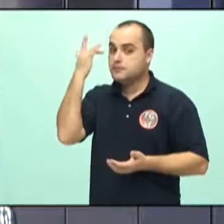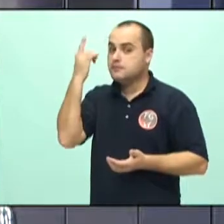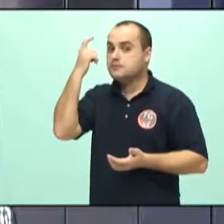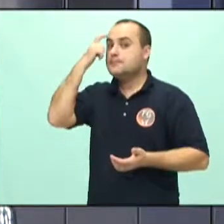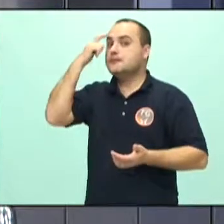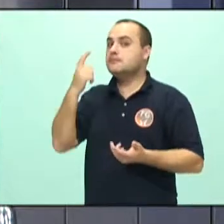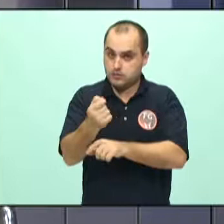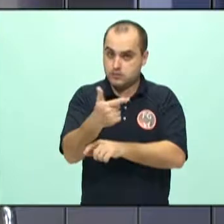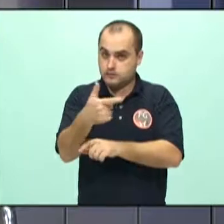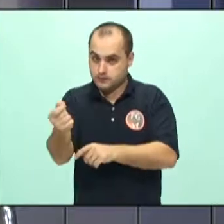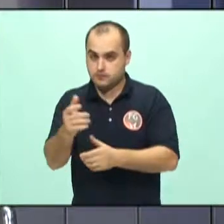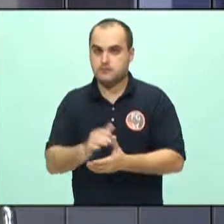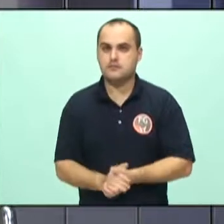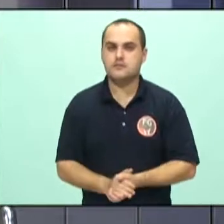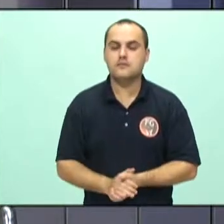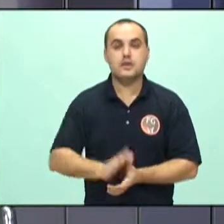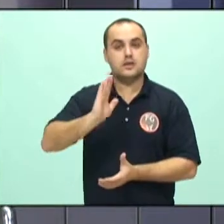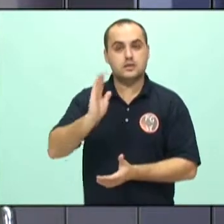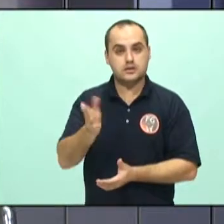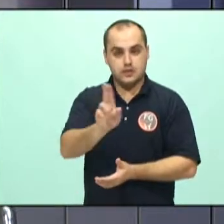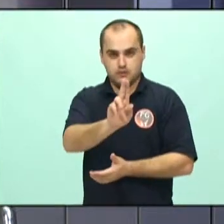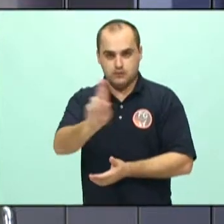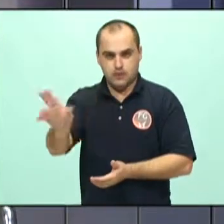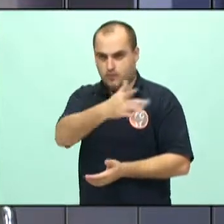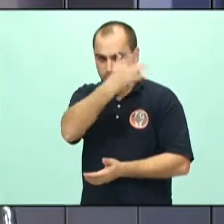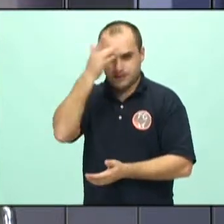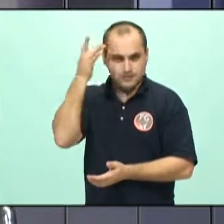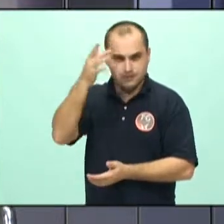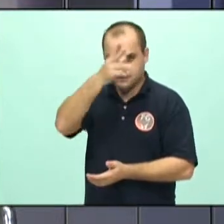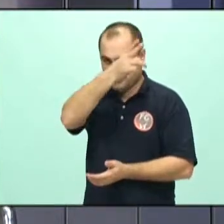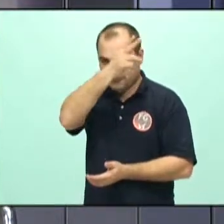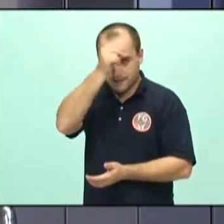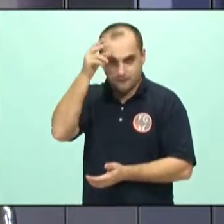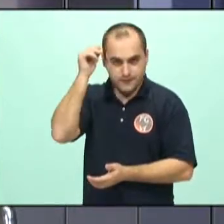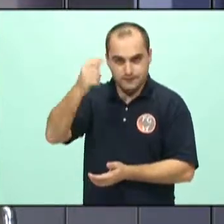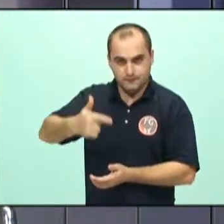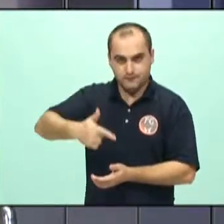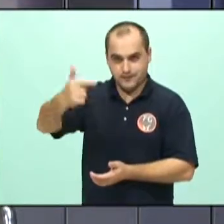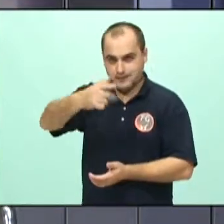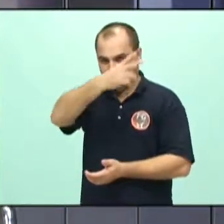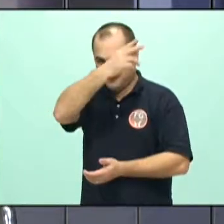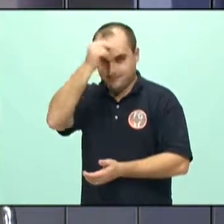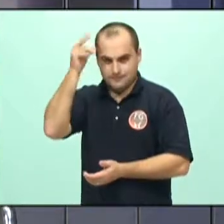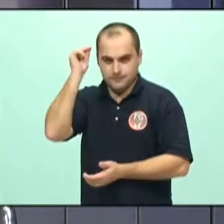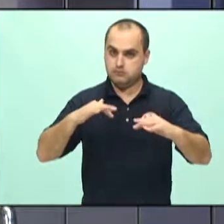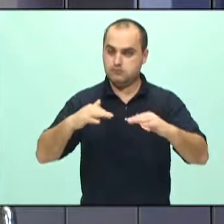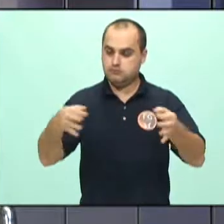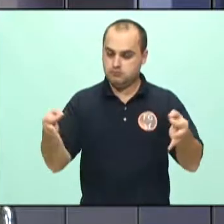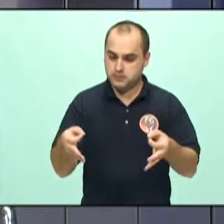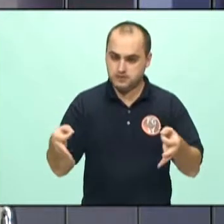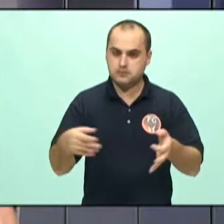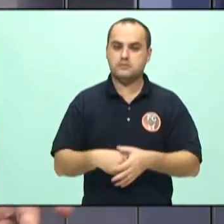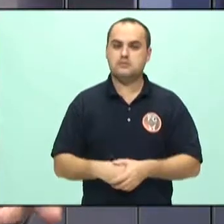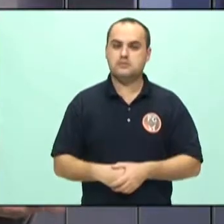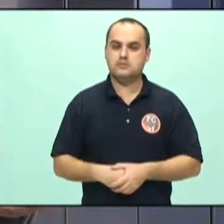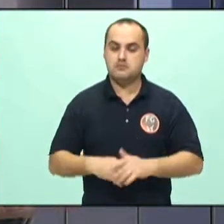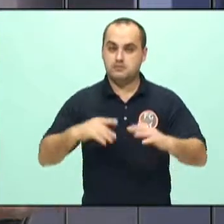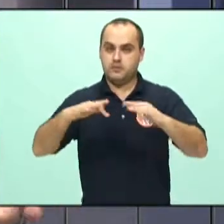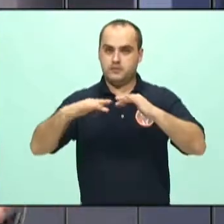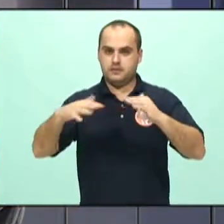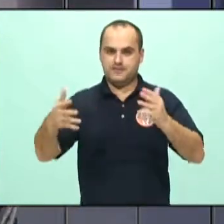uma unidade do EMOSC ou essa distribuidora, como é que o senhor entendeu essa situação que se discutiu